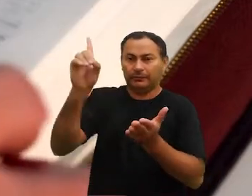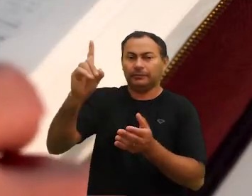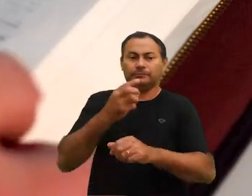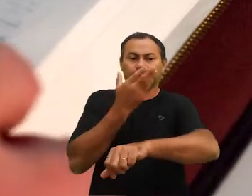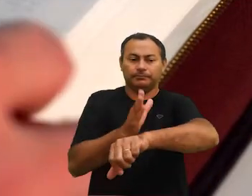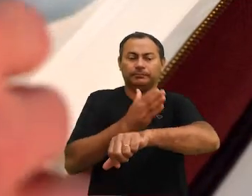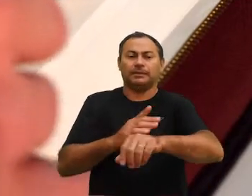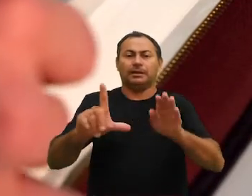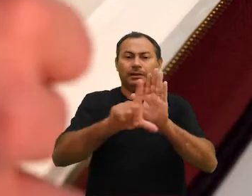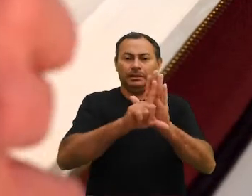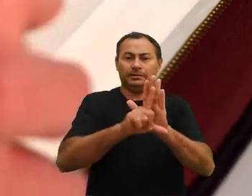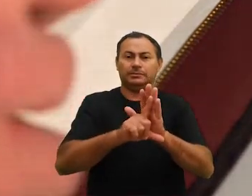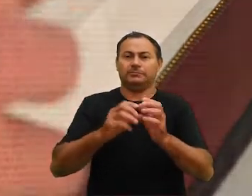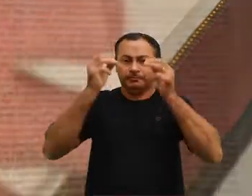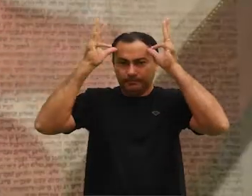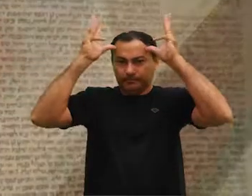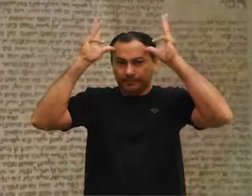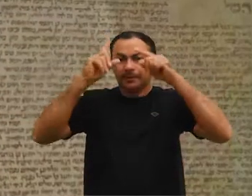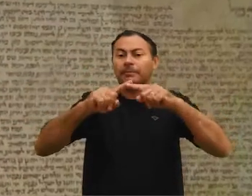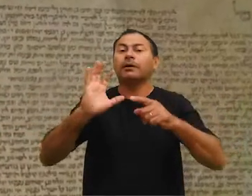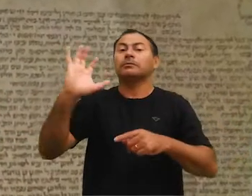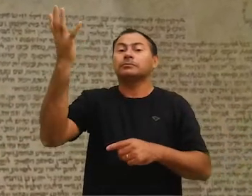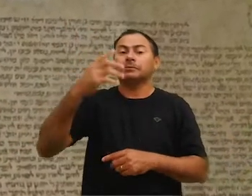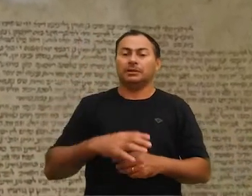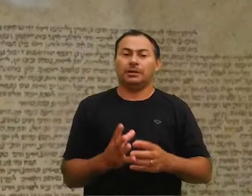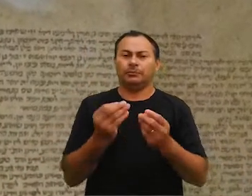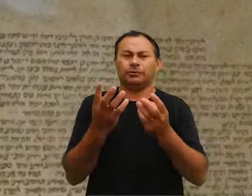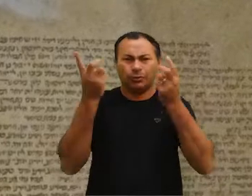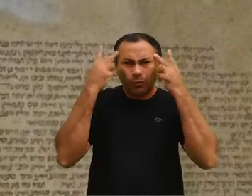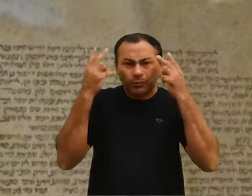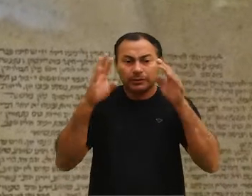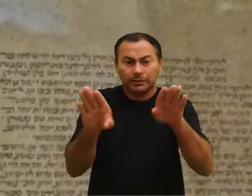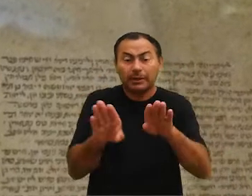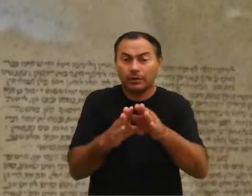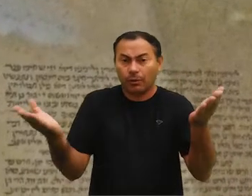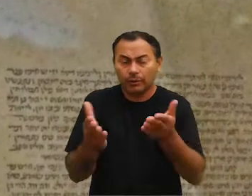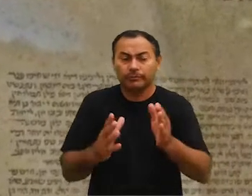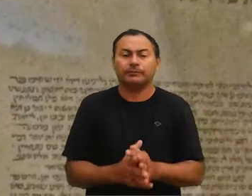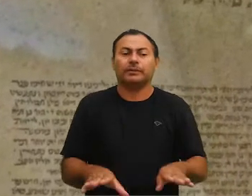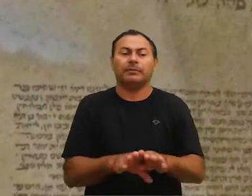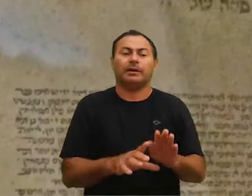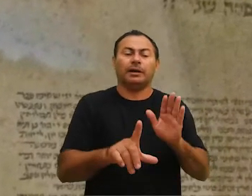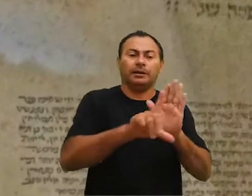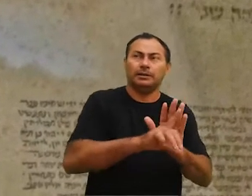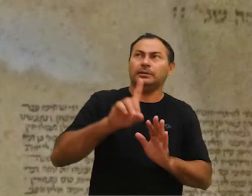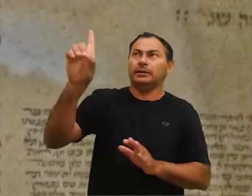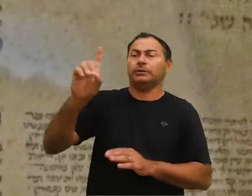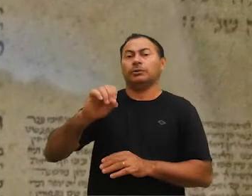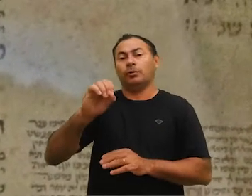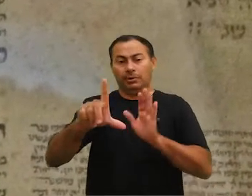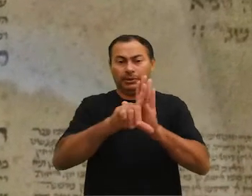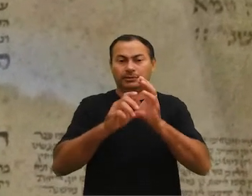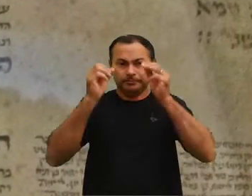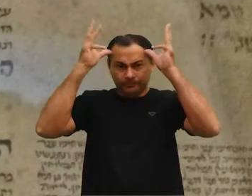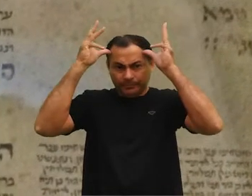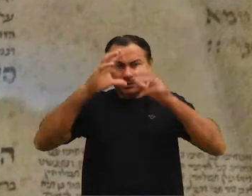e aplicavam a lei de Moisés. Mas acontece que, como é muito comum também nos dias de hoje, além da lei de Deus ou lei de